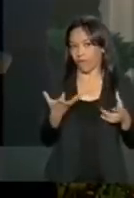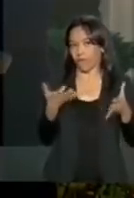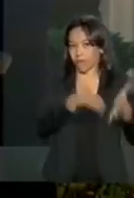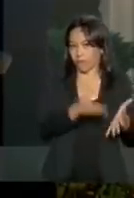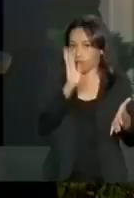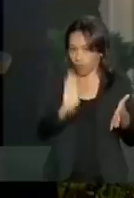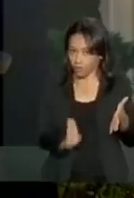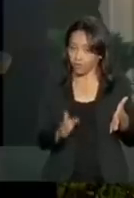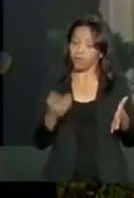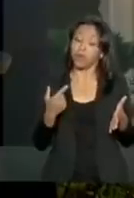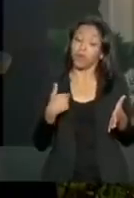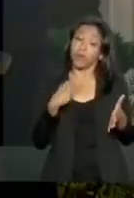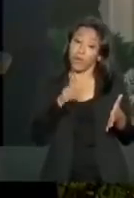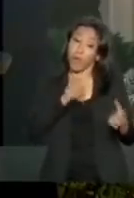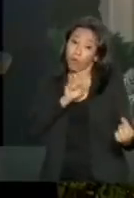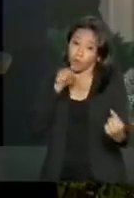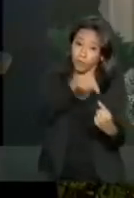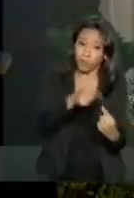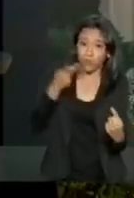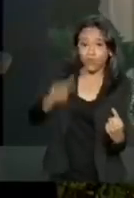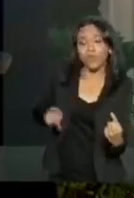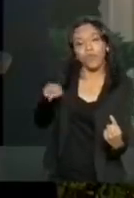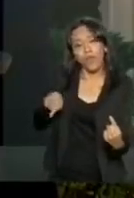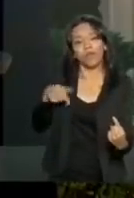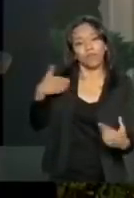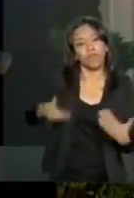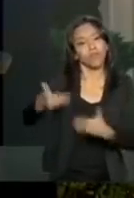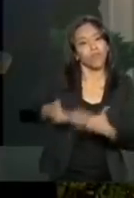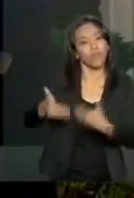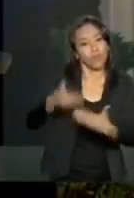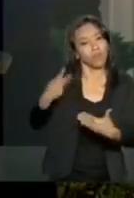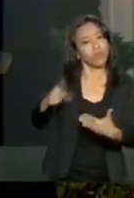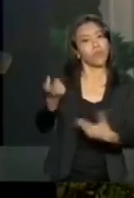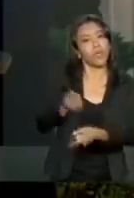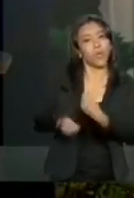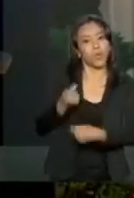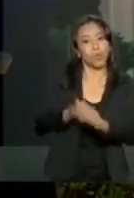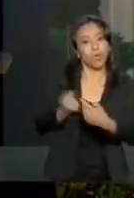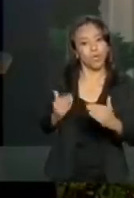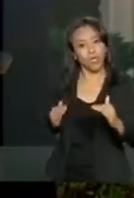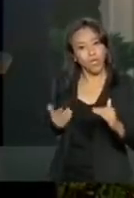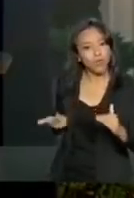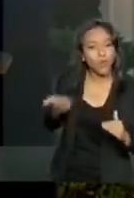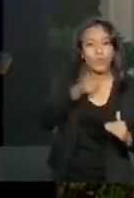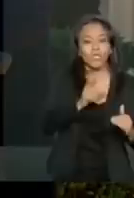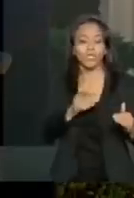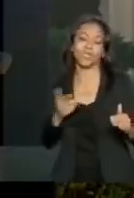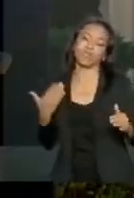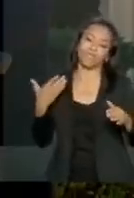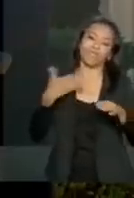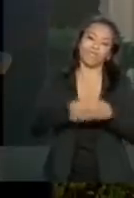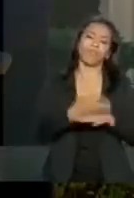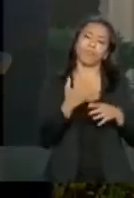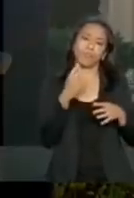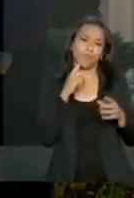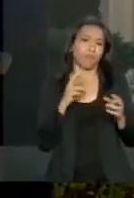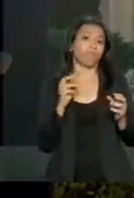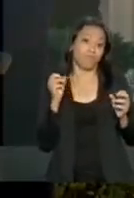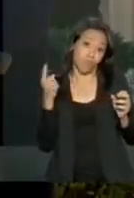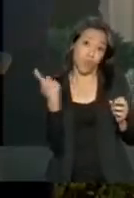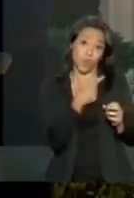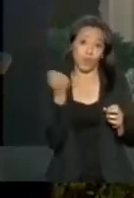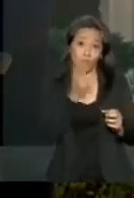que o Brasil, como país em desenvolvimento e desenvolvido, aumente seu status. Esperamos que todos possamos trabalhar